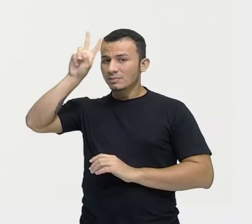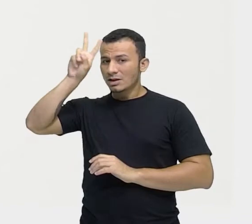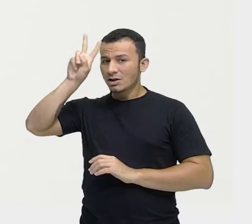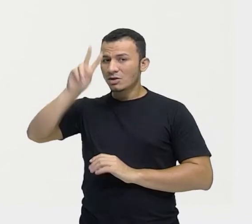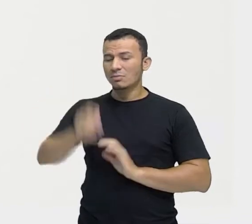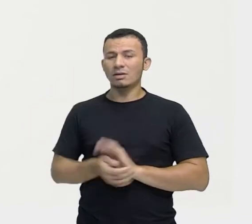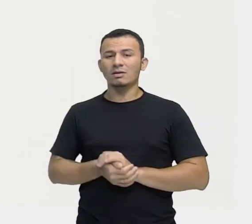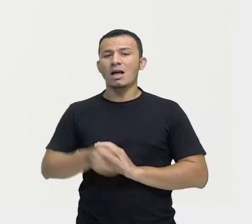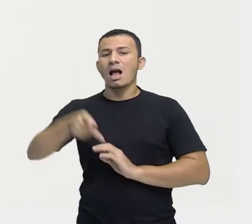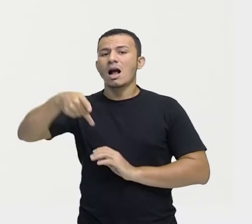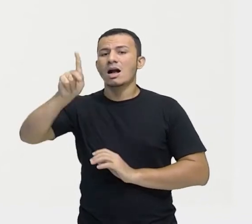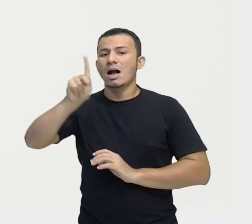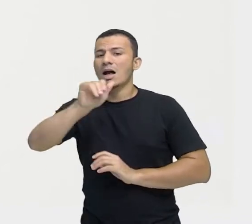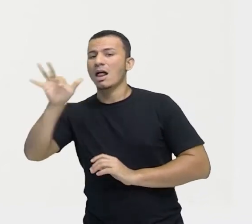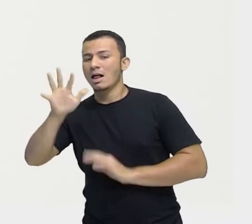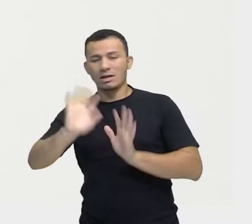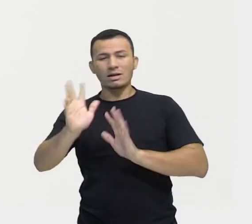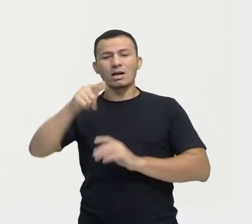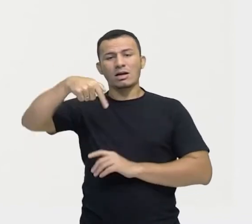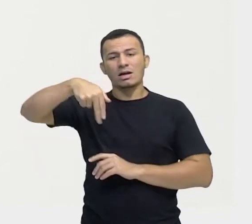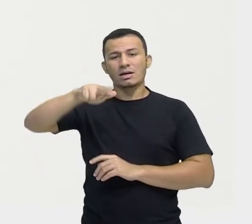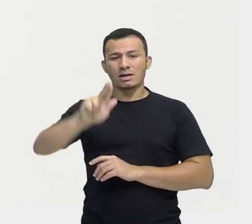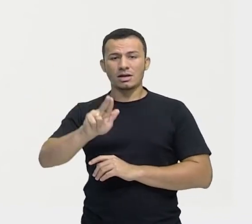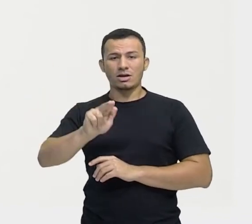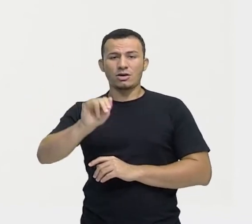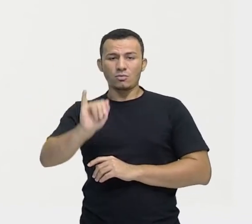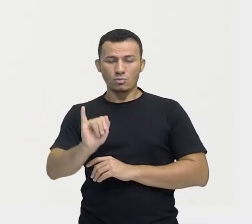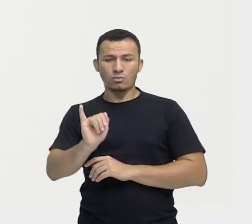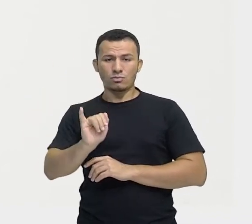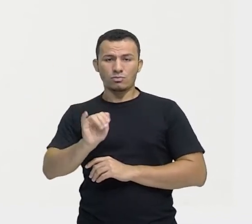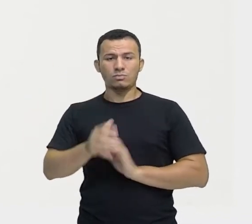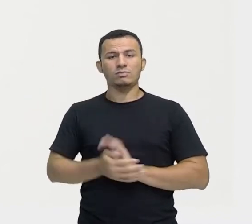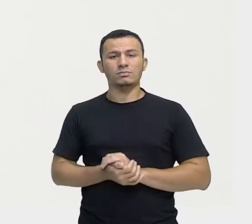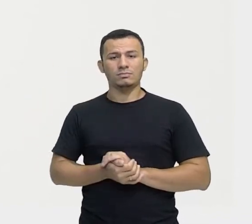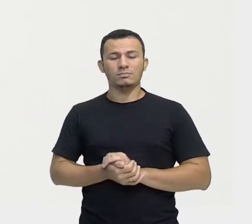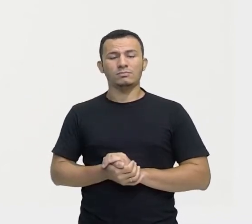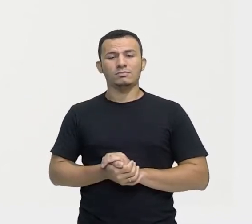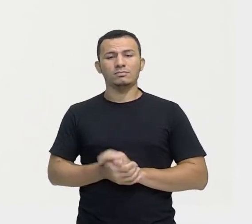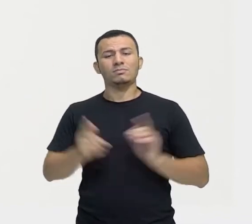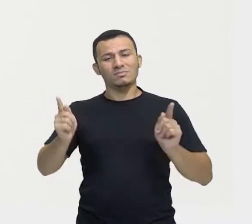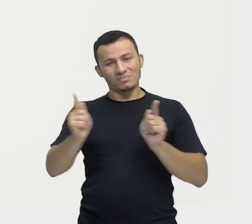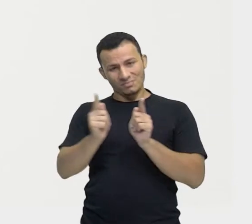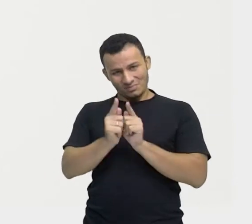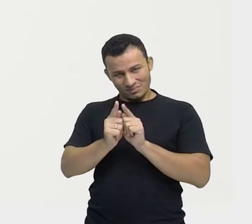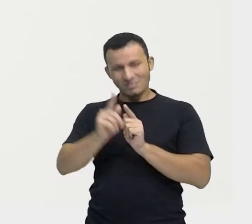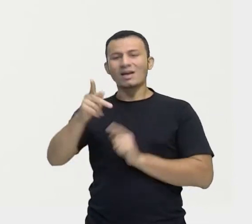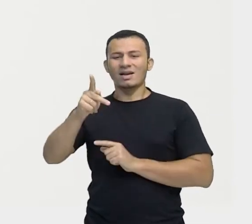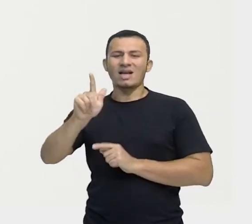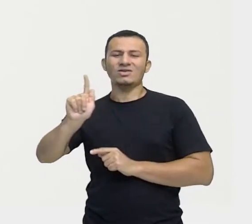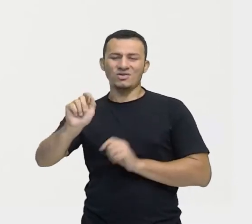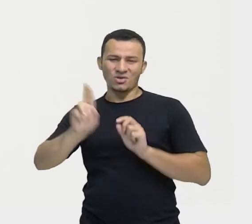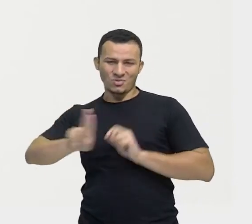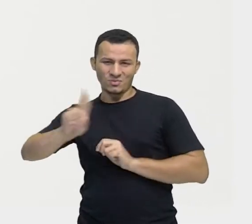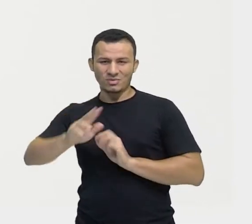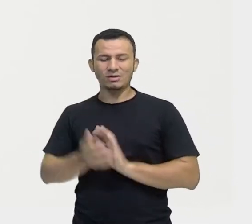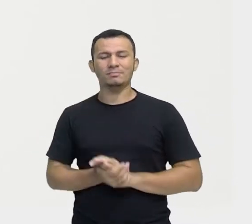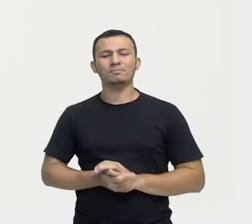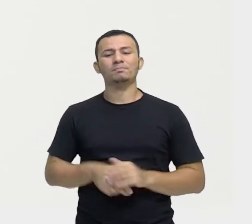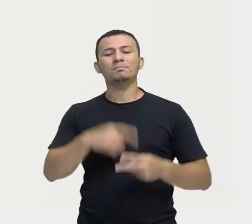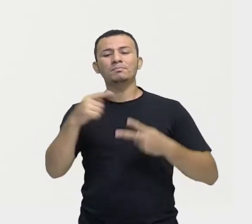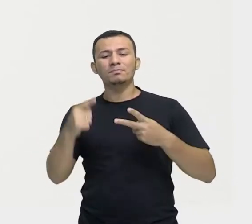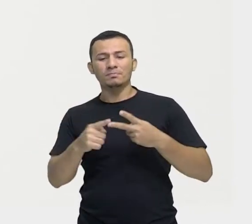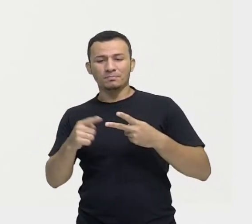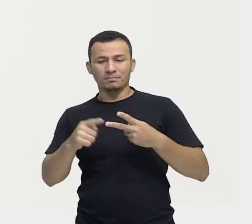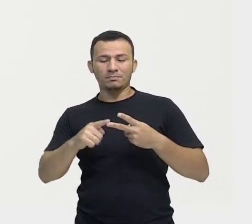não se escreve com K, se escreve com QU. A abreviação é que é kg. Temos o hectograma, que